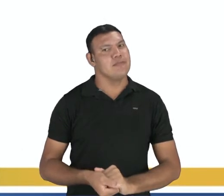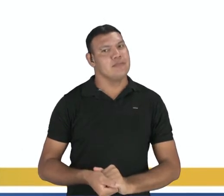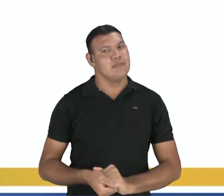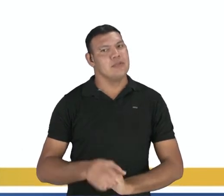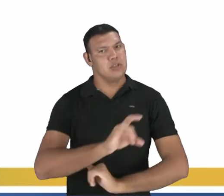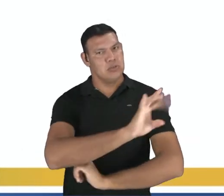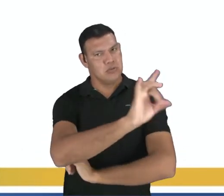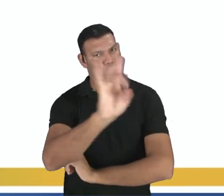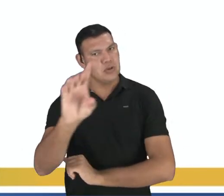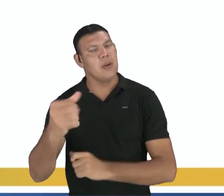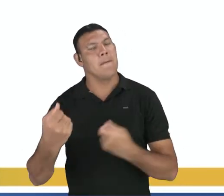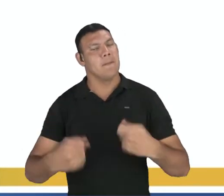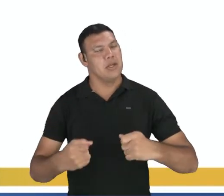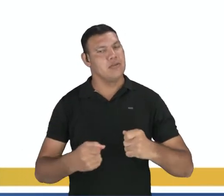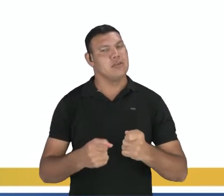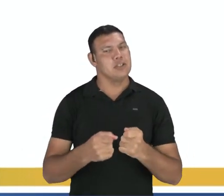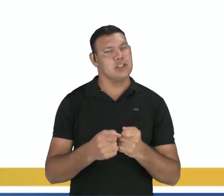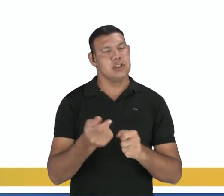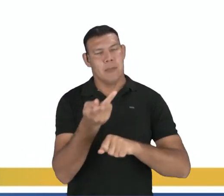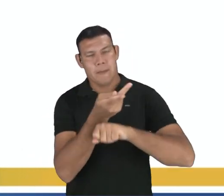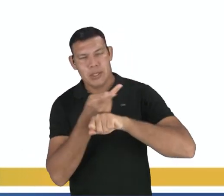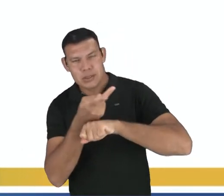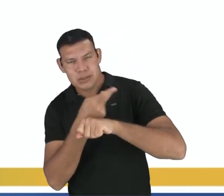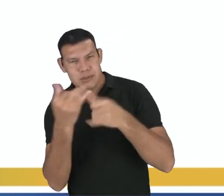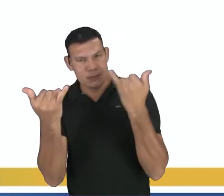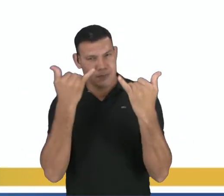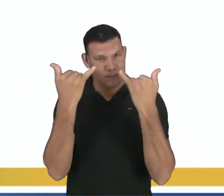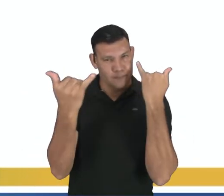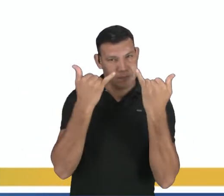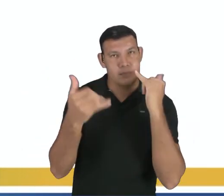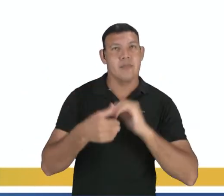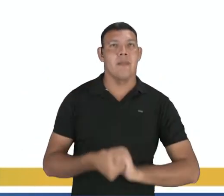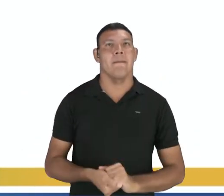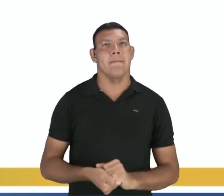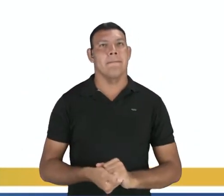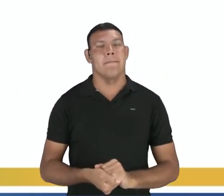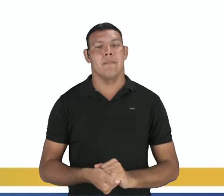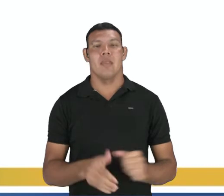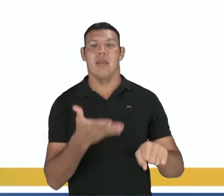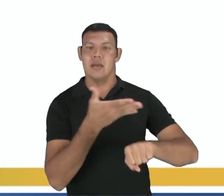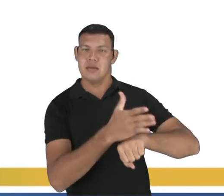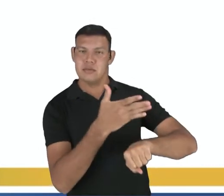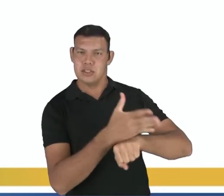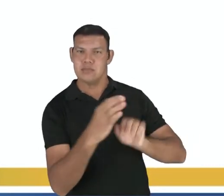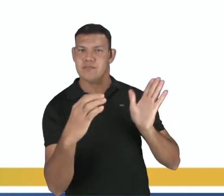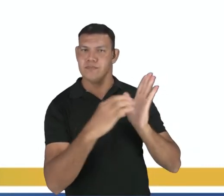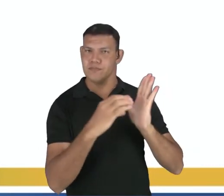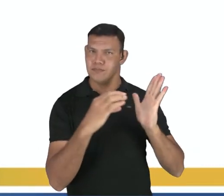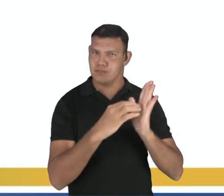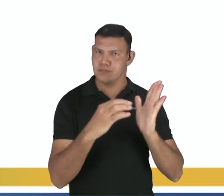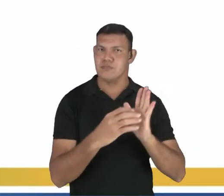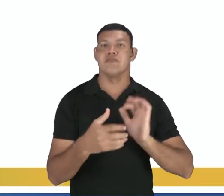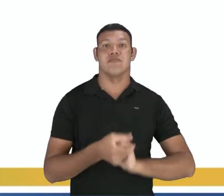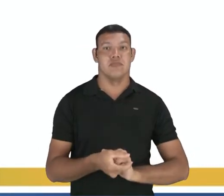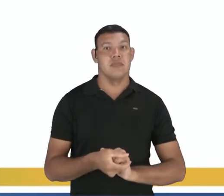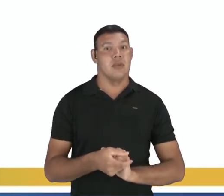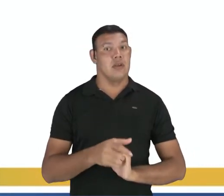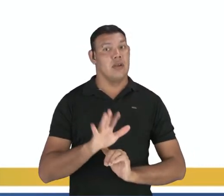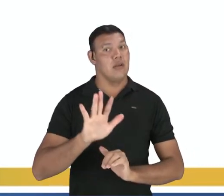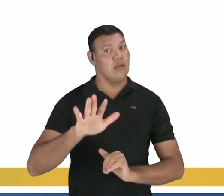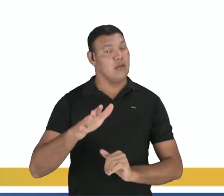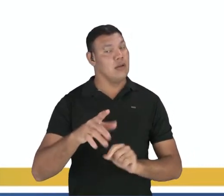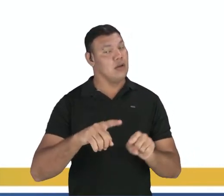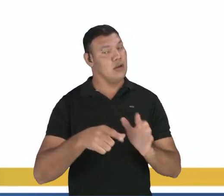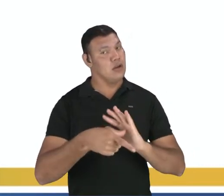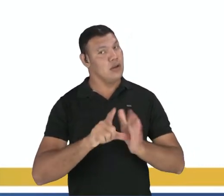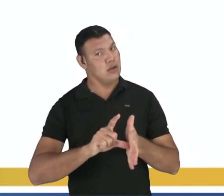procurando informações, tá, pessoal? A participação efetiva, né? Antes de ser adotada uma política de